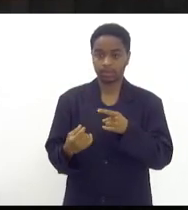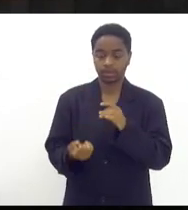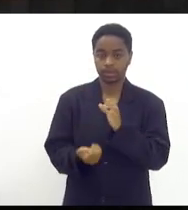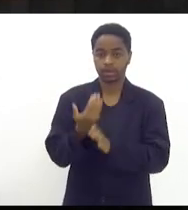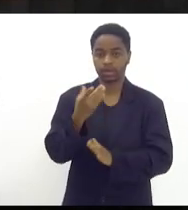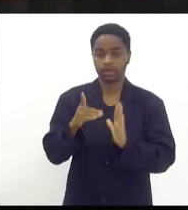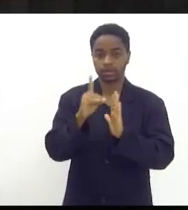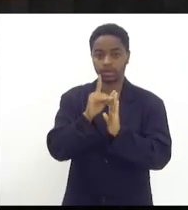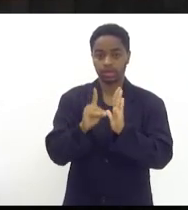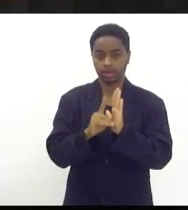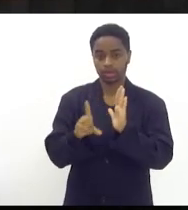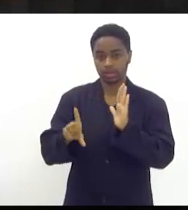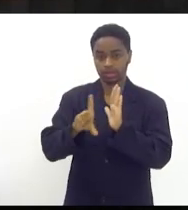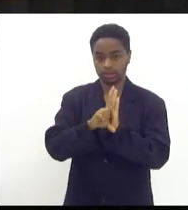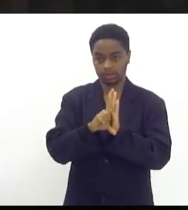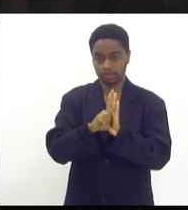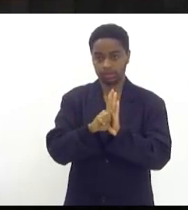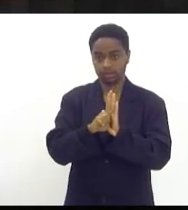Decreto-Lei